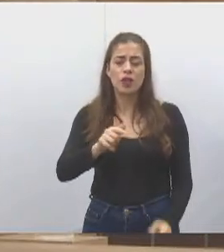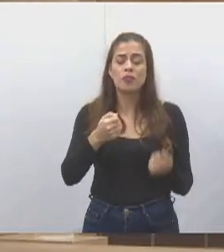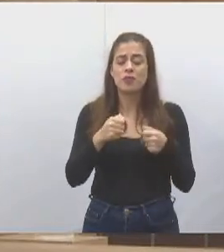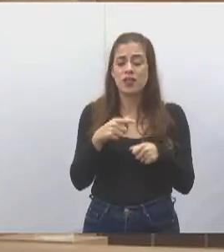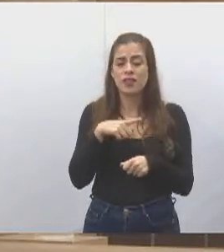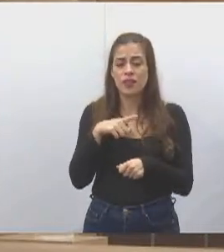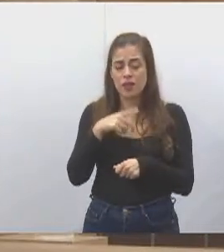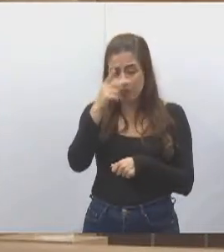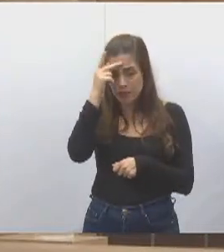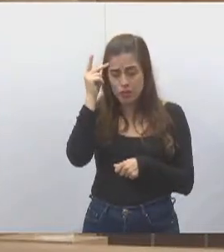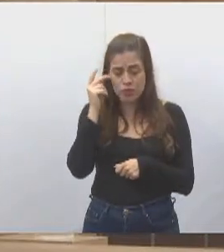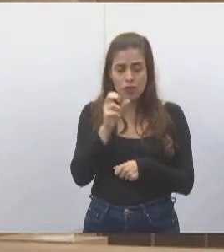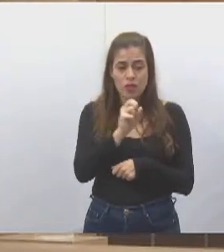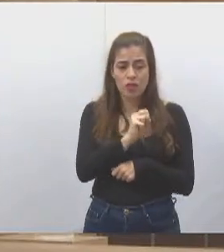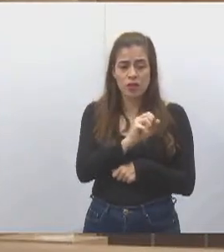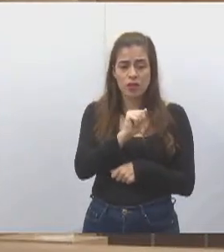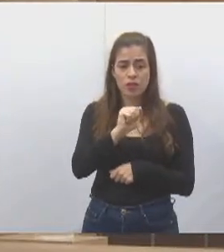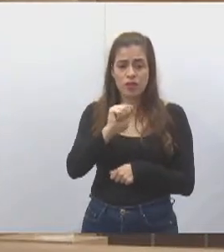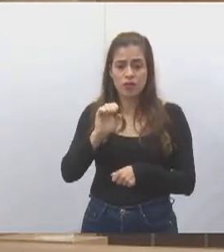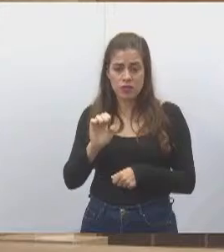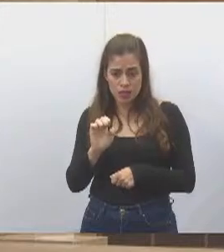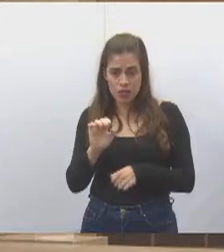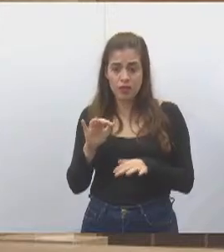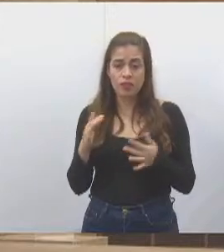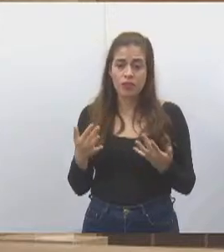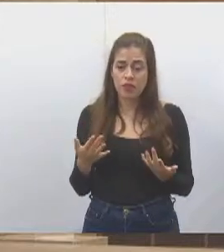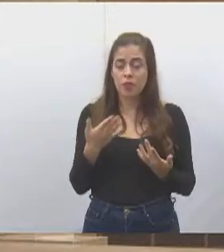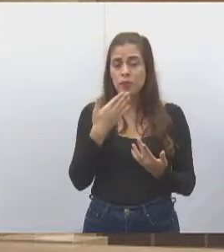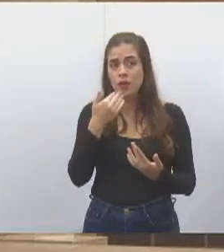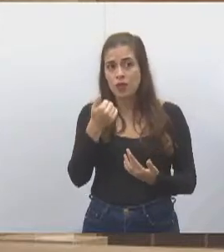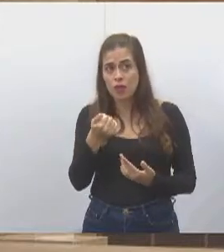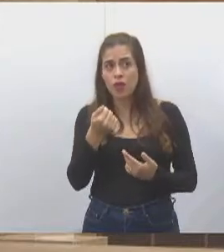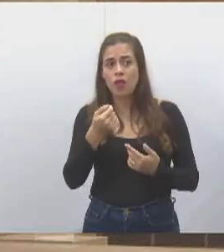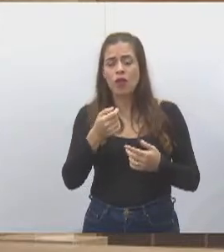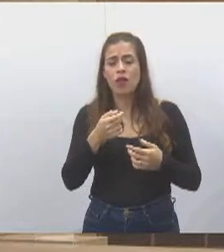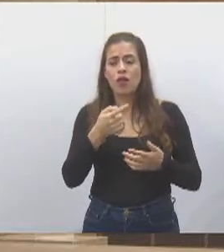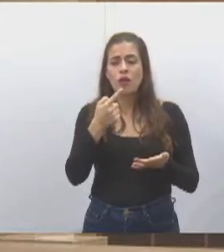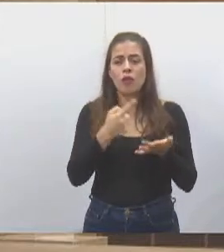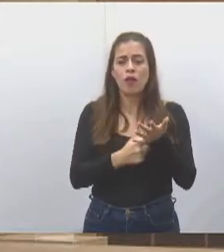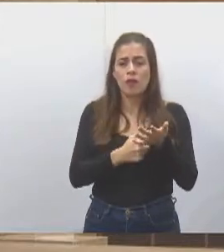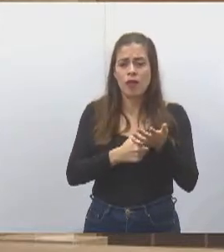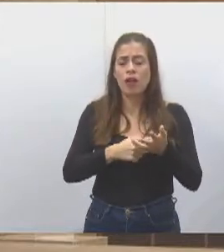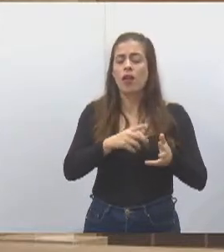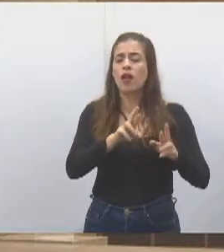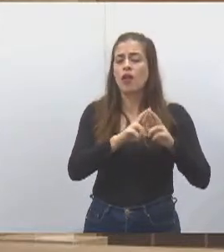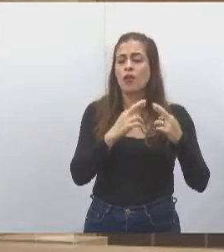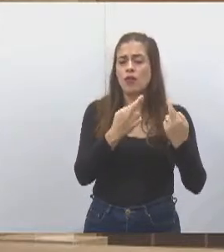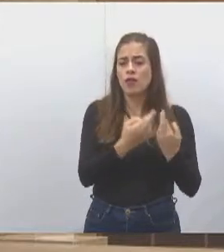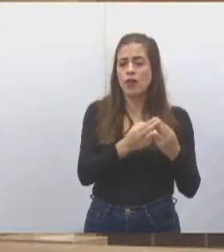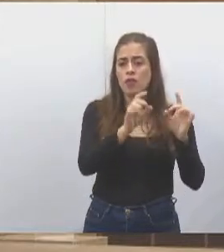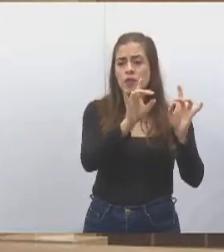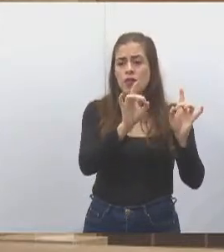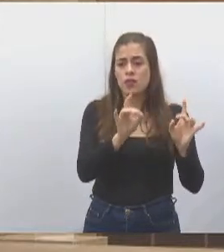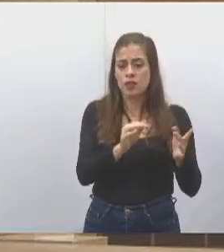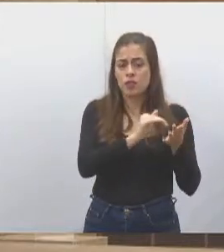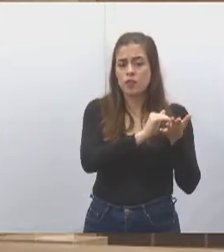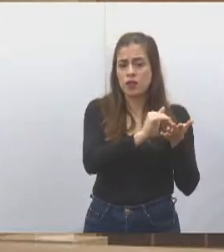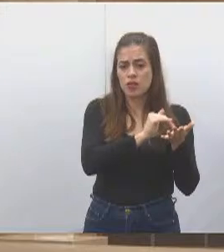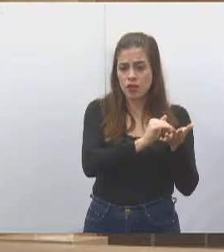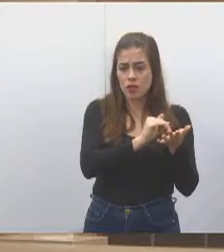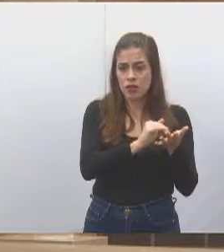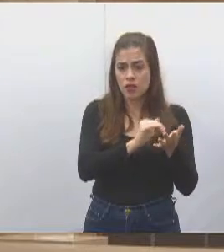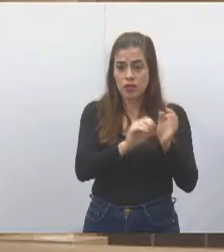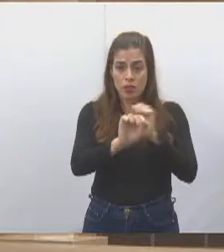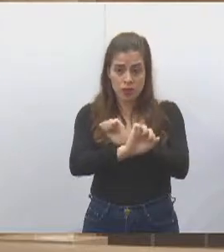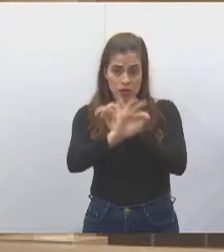SAI. Então, seria mais conveniente a gente articular reuniões específicas com cada uma dessas secretarias, só para deixar um